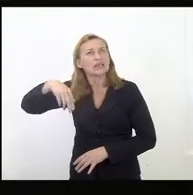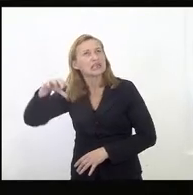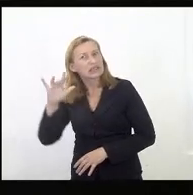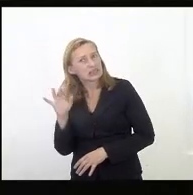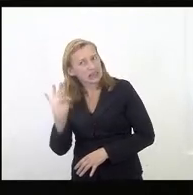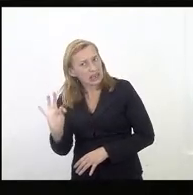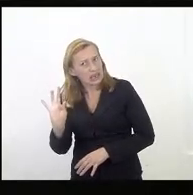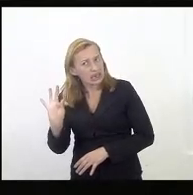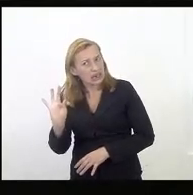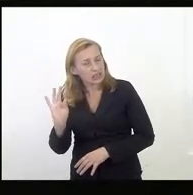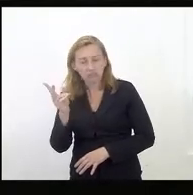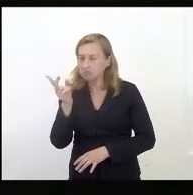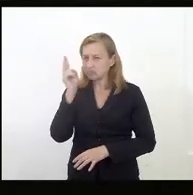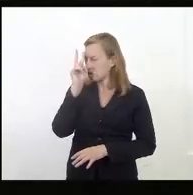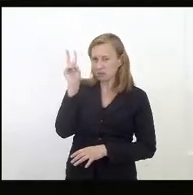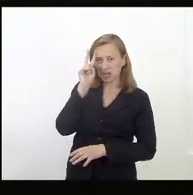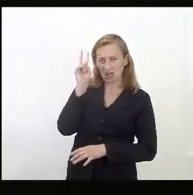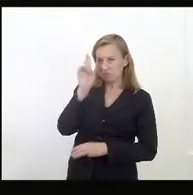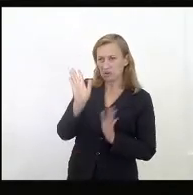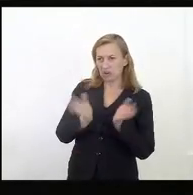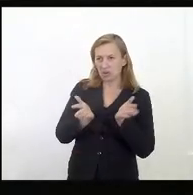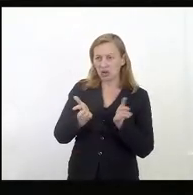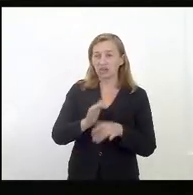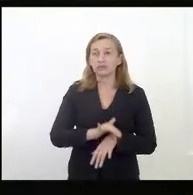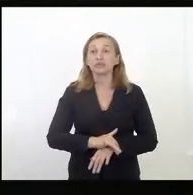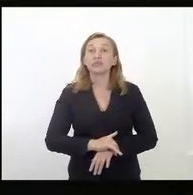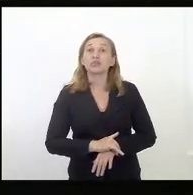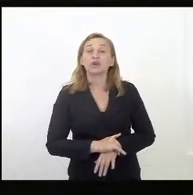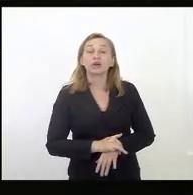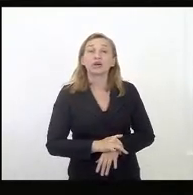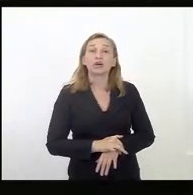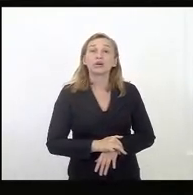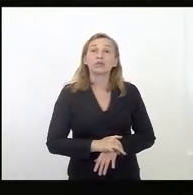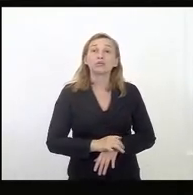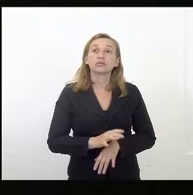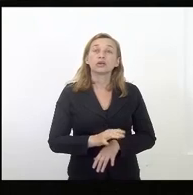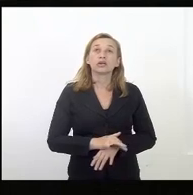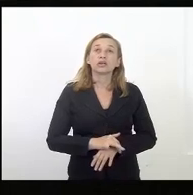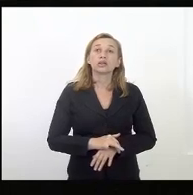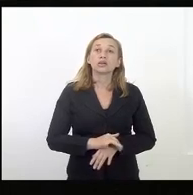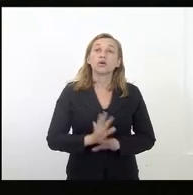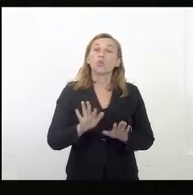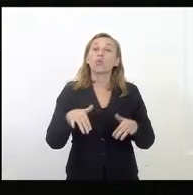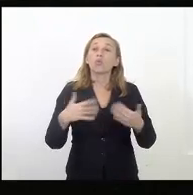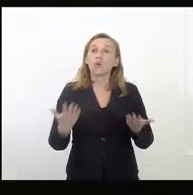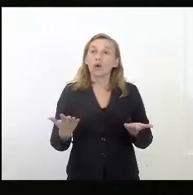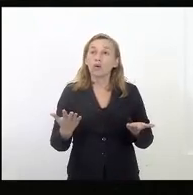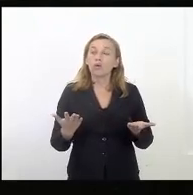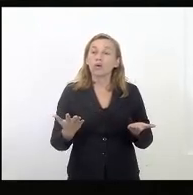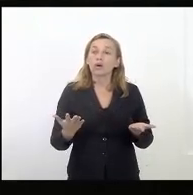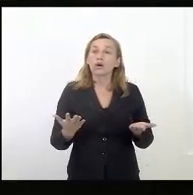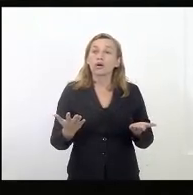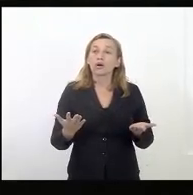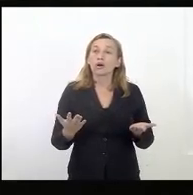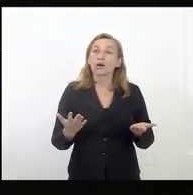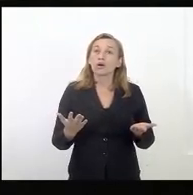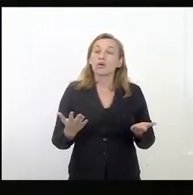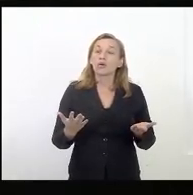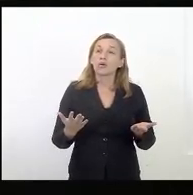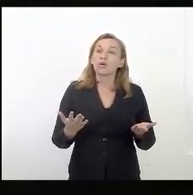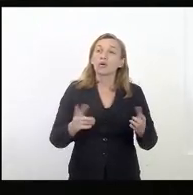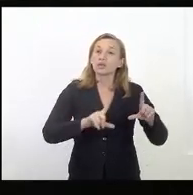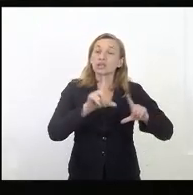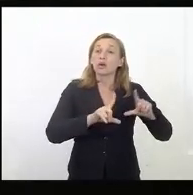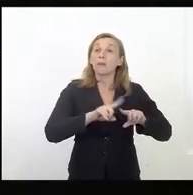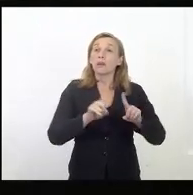não me não me lembro agora qual foi a emissora mas ela